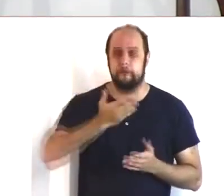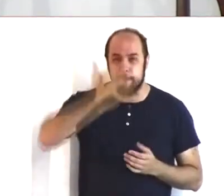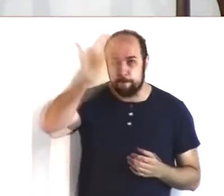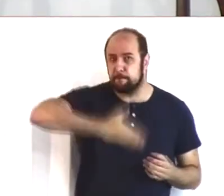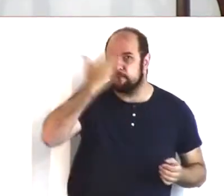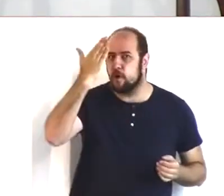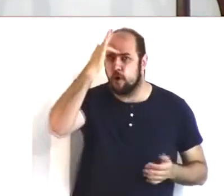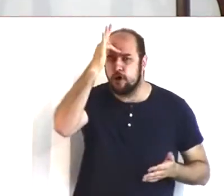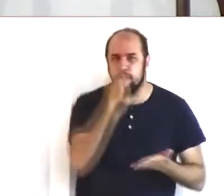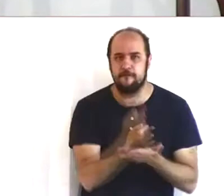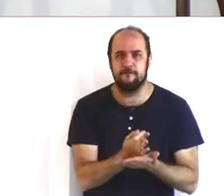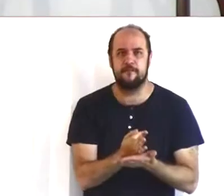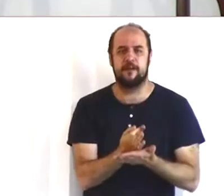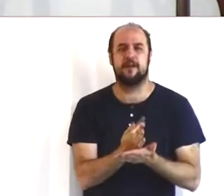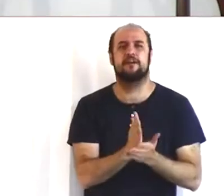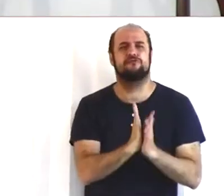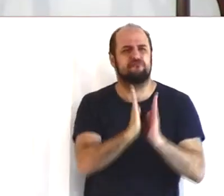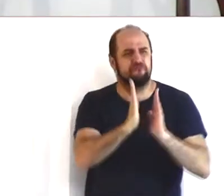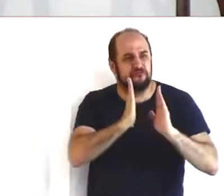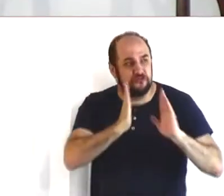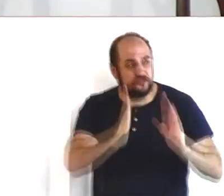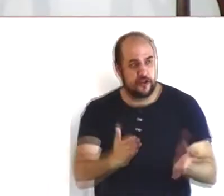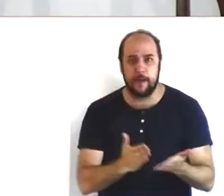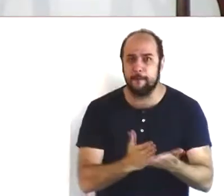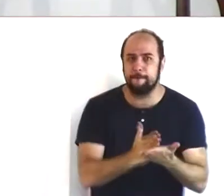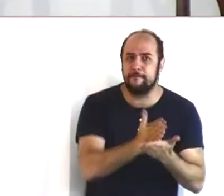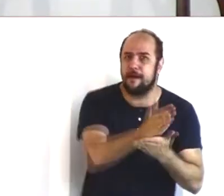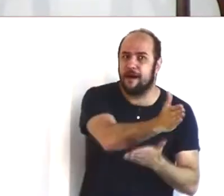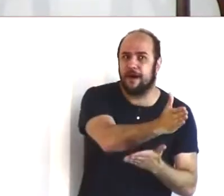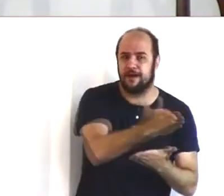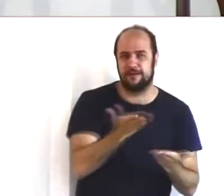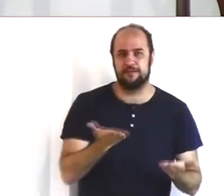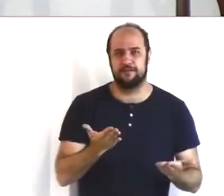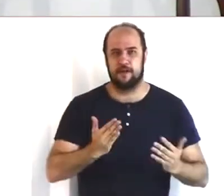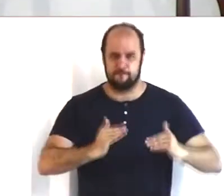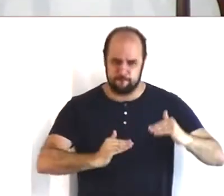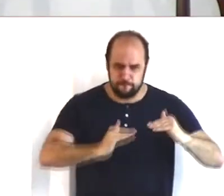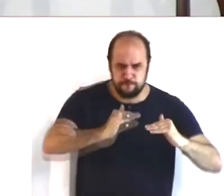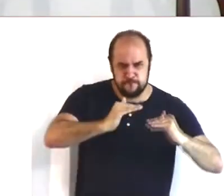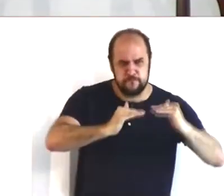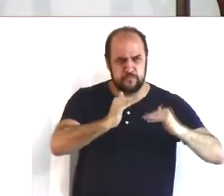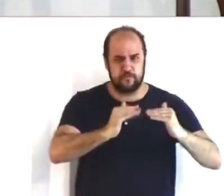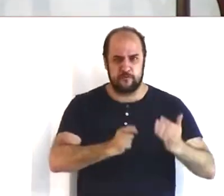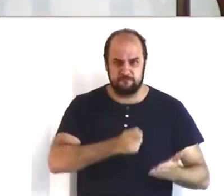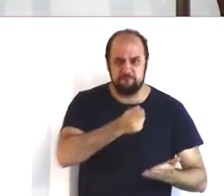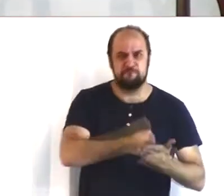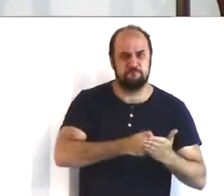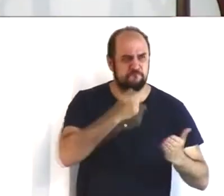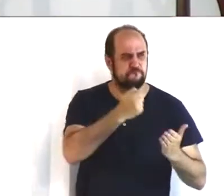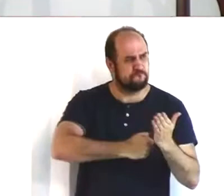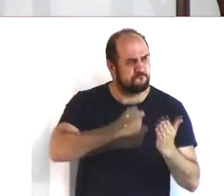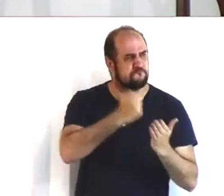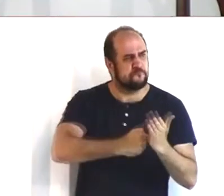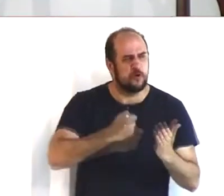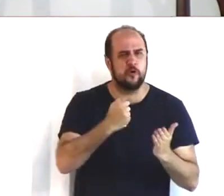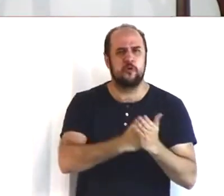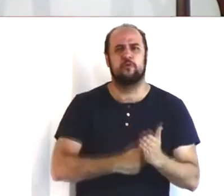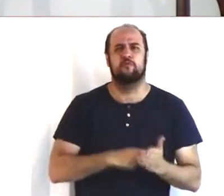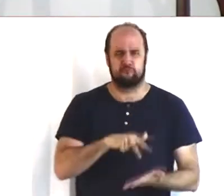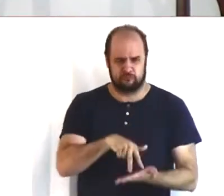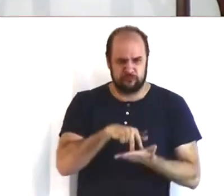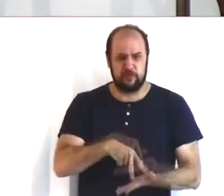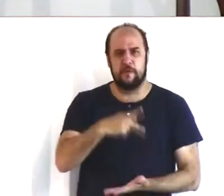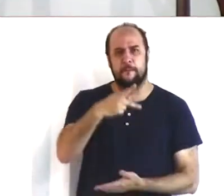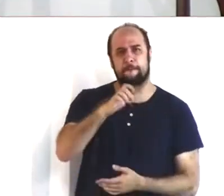nossa fé, uma vez confirmados, produzem estabilidade. A palavra perseverança, aí no texto, a tradução